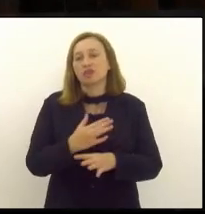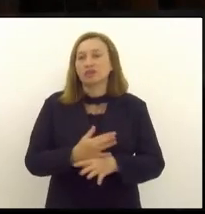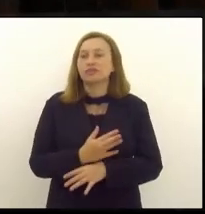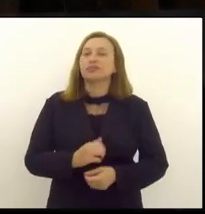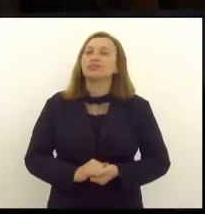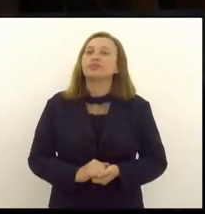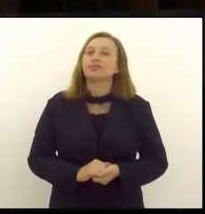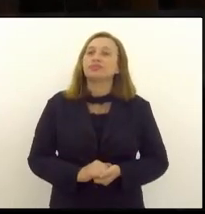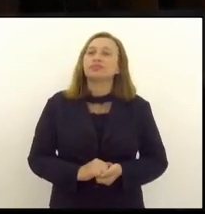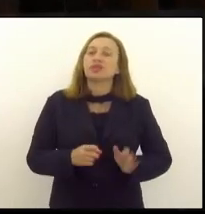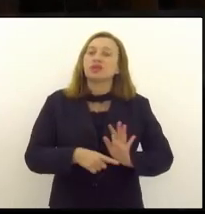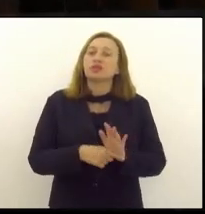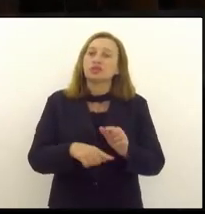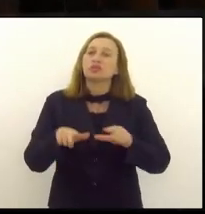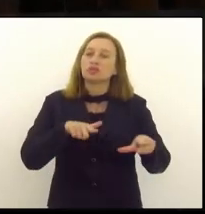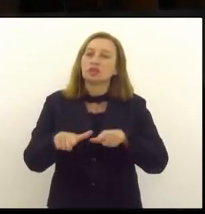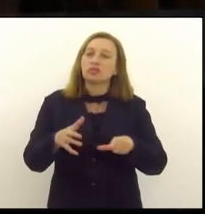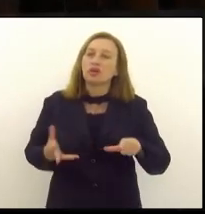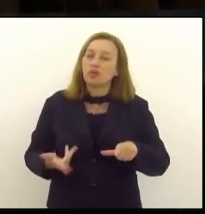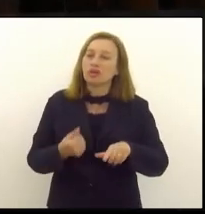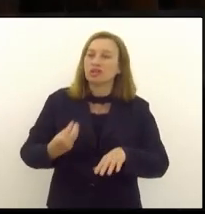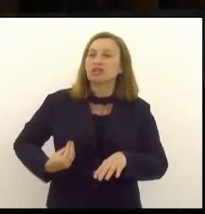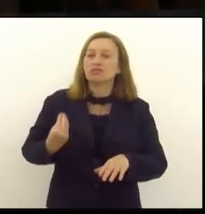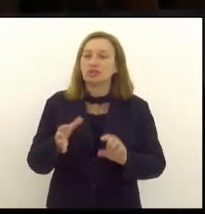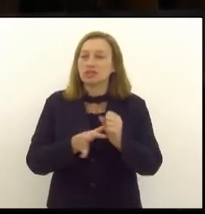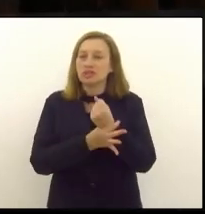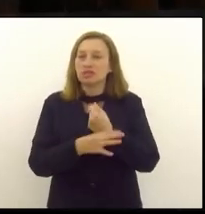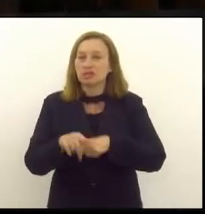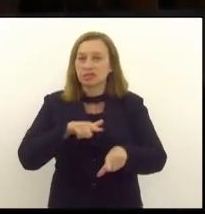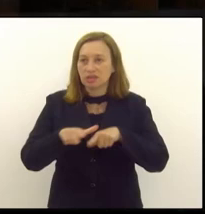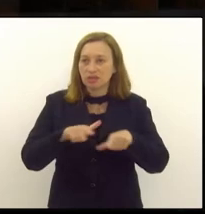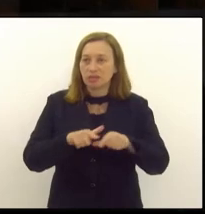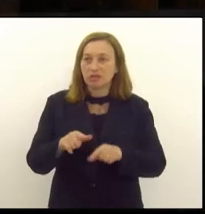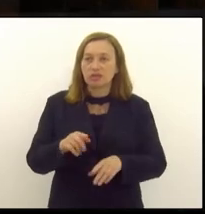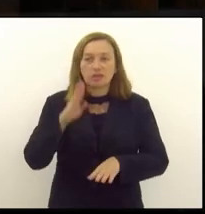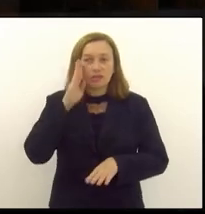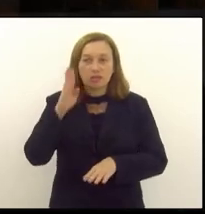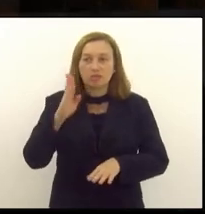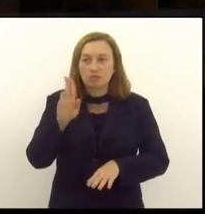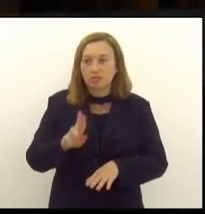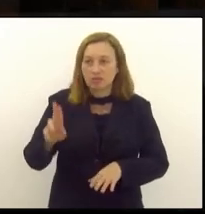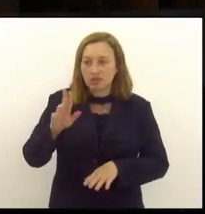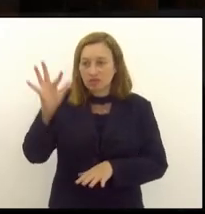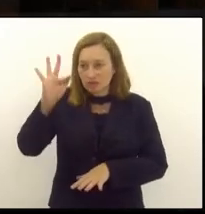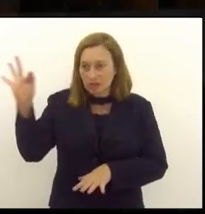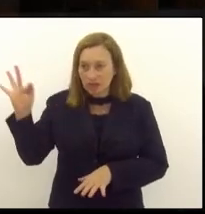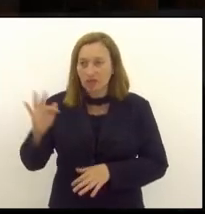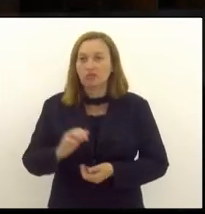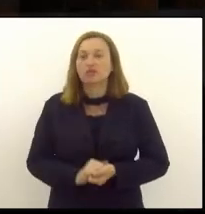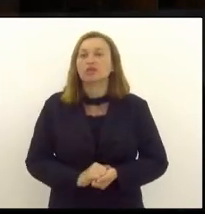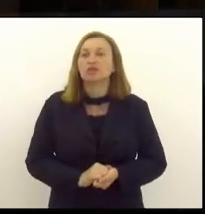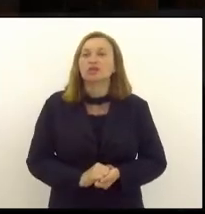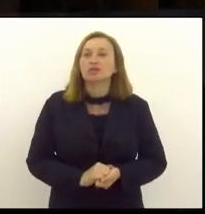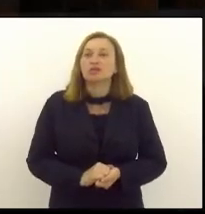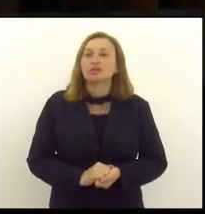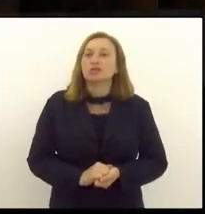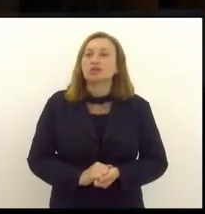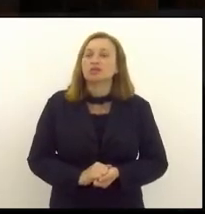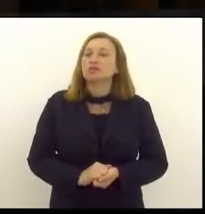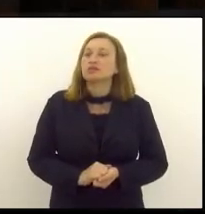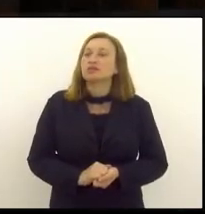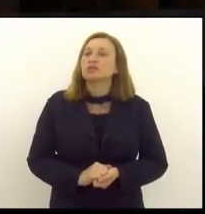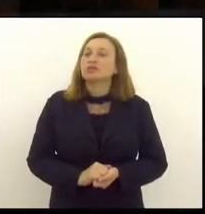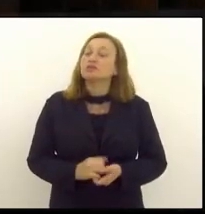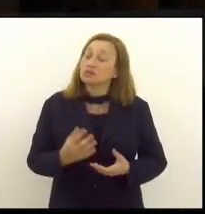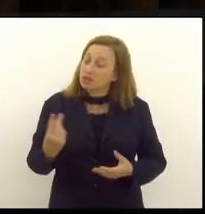prol do trabalho e da qualidade de vida e da segurança no trabalho, especialmente pela Universidade Federal Fluminense. Isso é